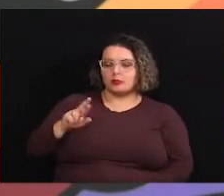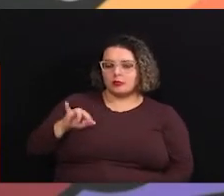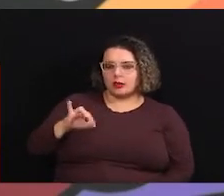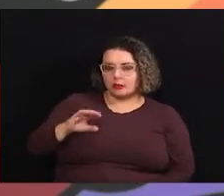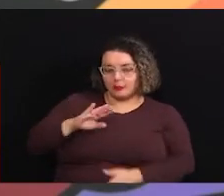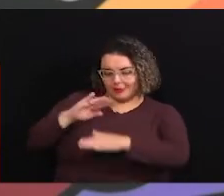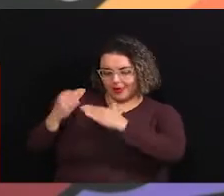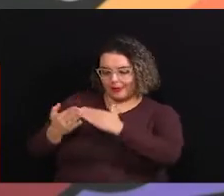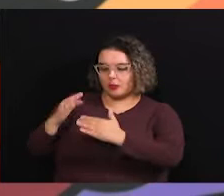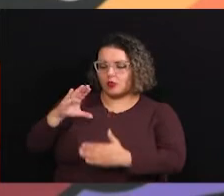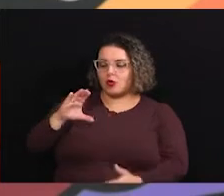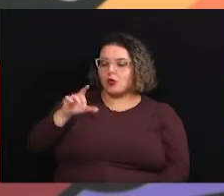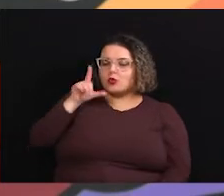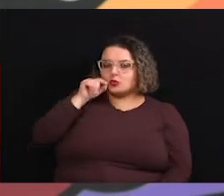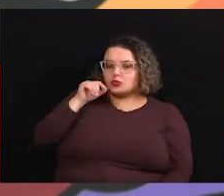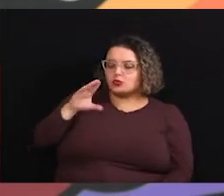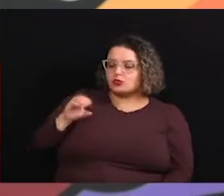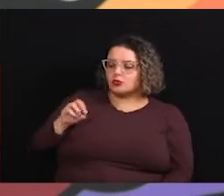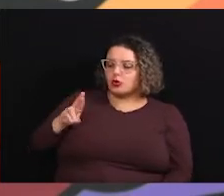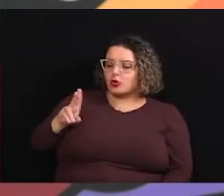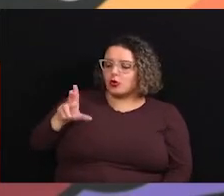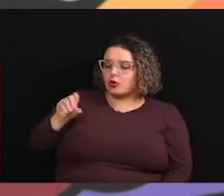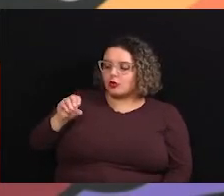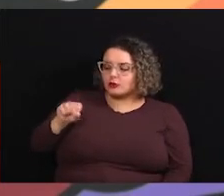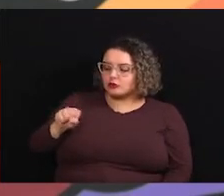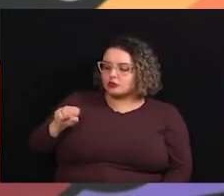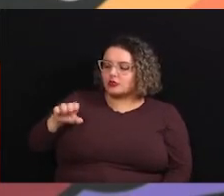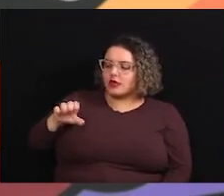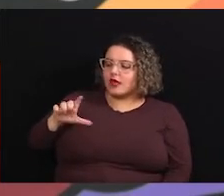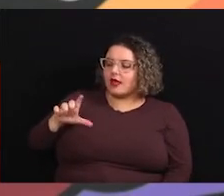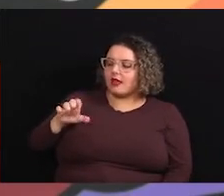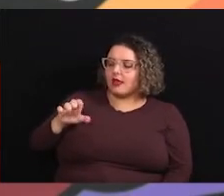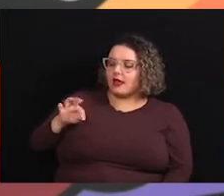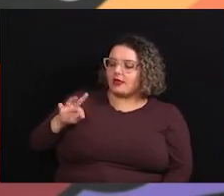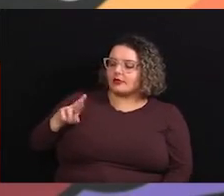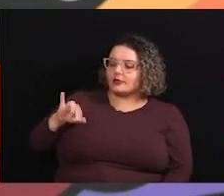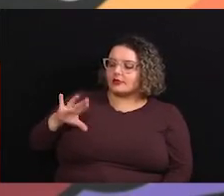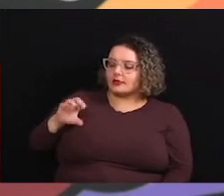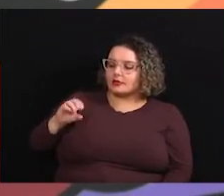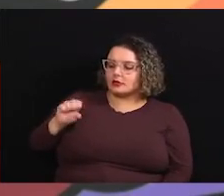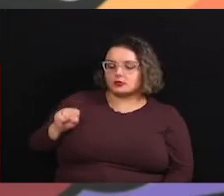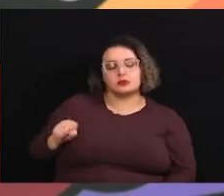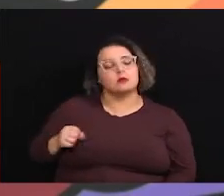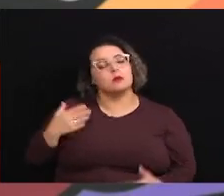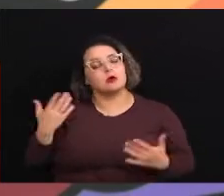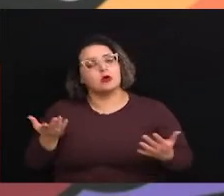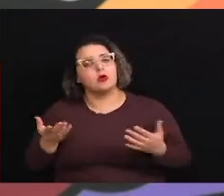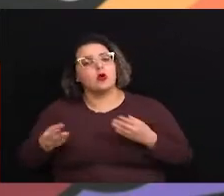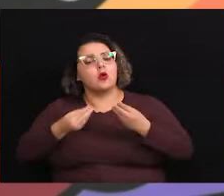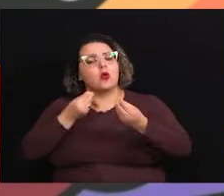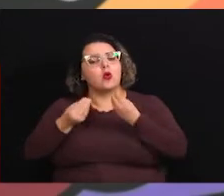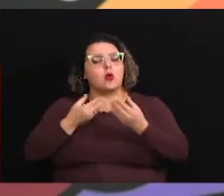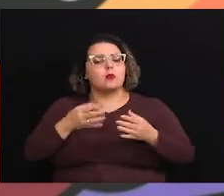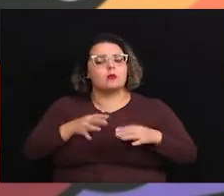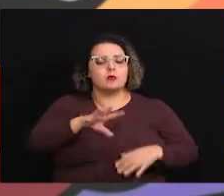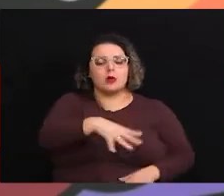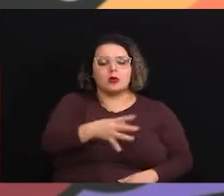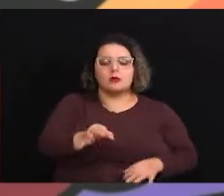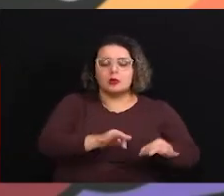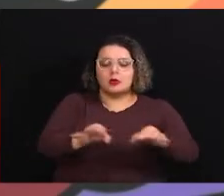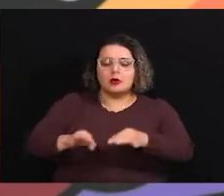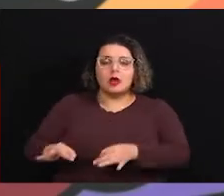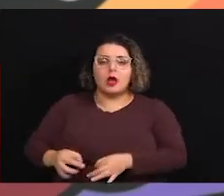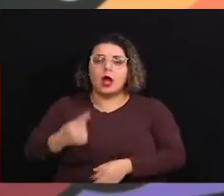né? Mas, né, como é que tá os seus planos, né? Como estão os seus planos de cronograma? É um